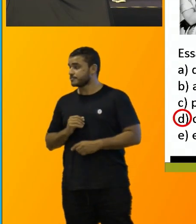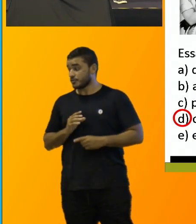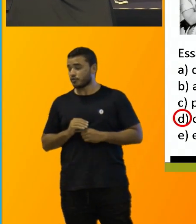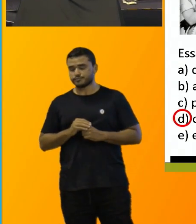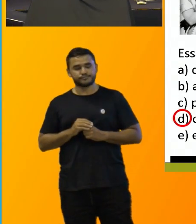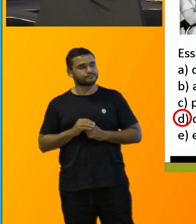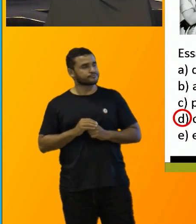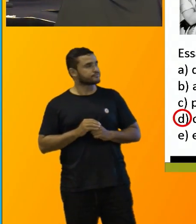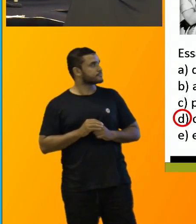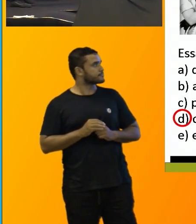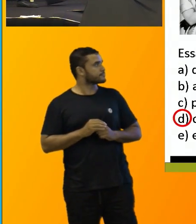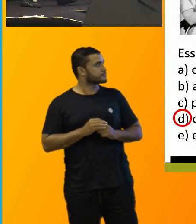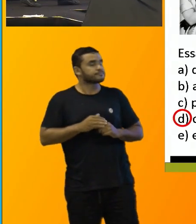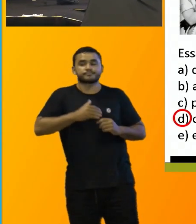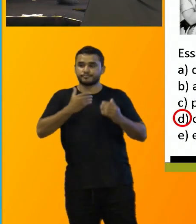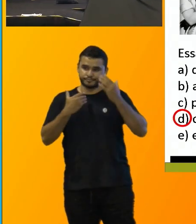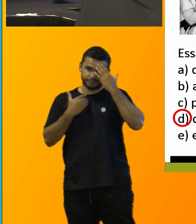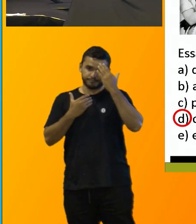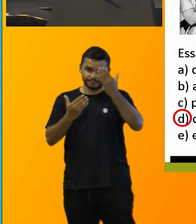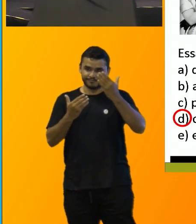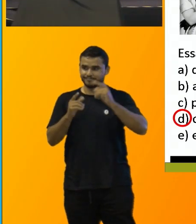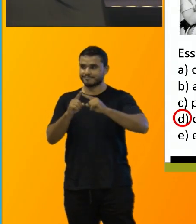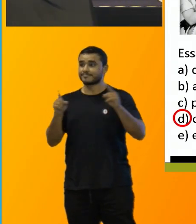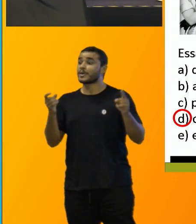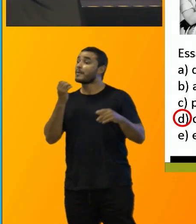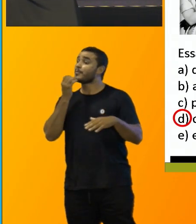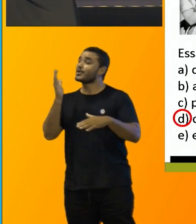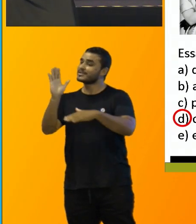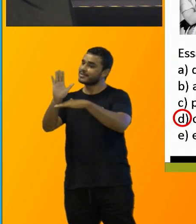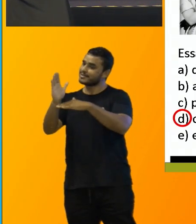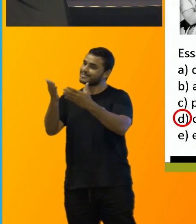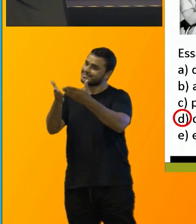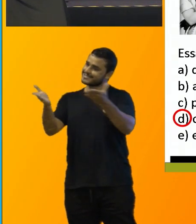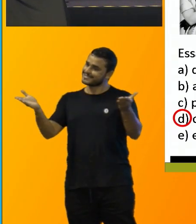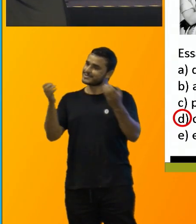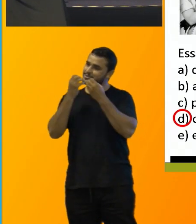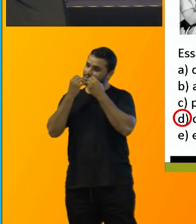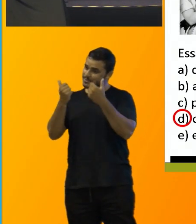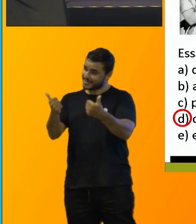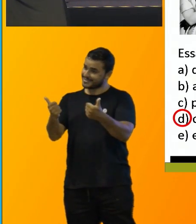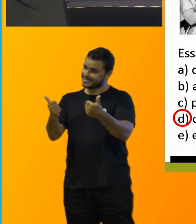Obrigado, Sampaio. Boa tarde, Academia Enem, tudo bem?